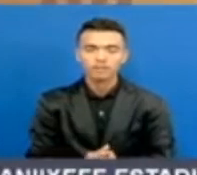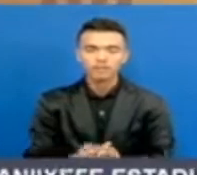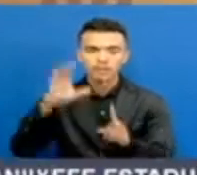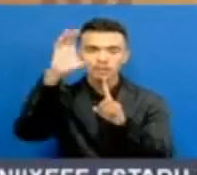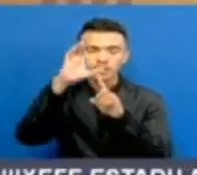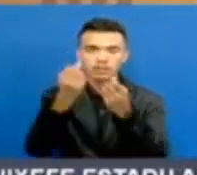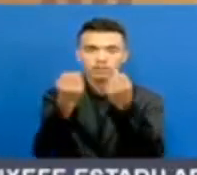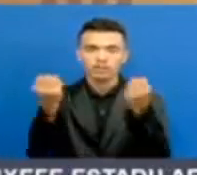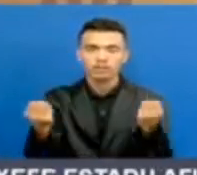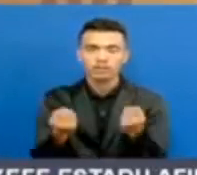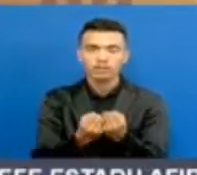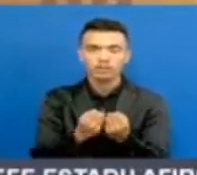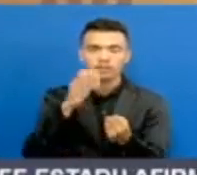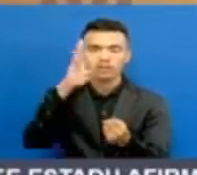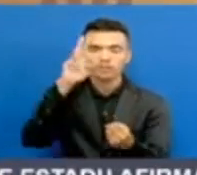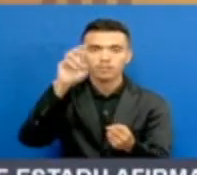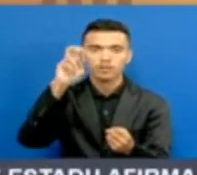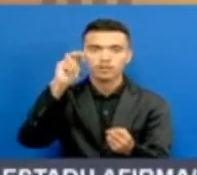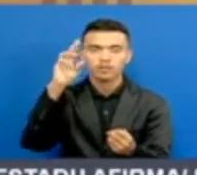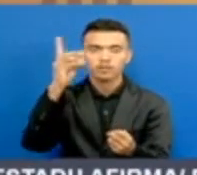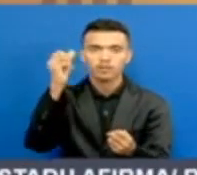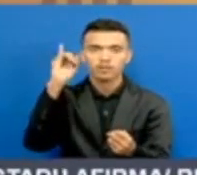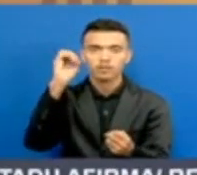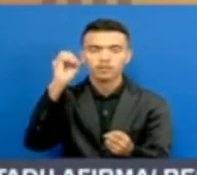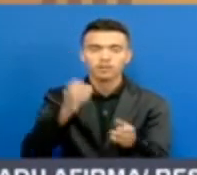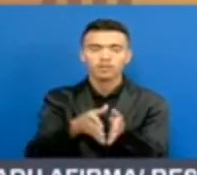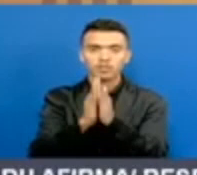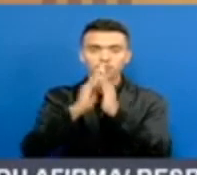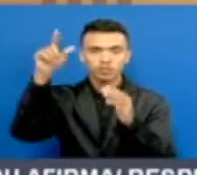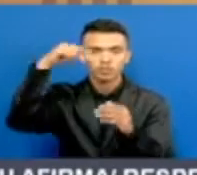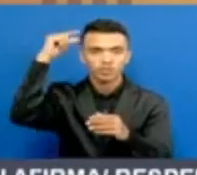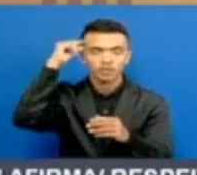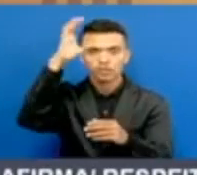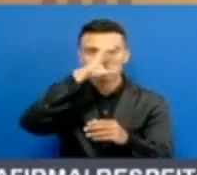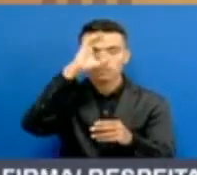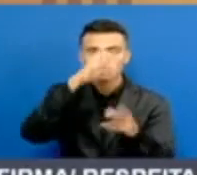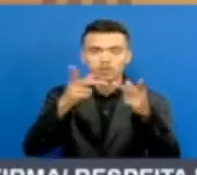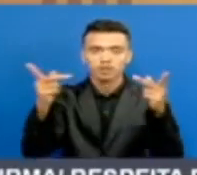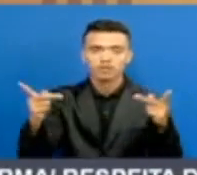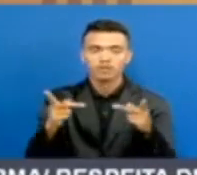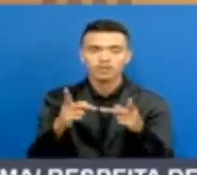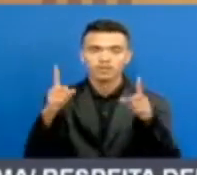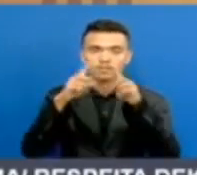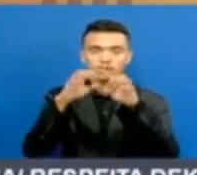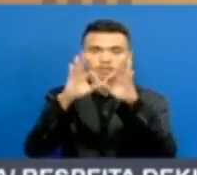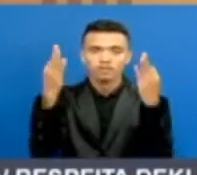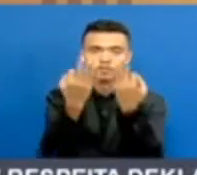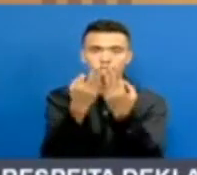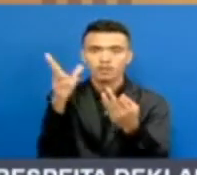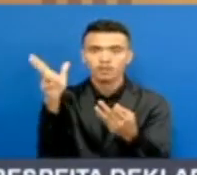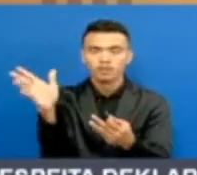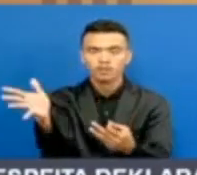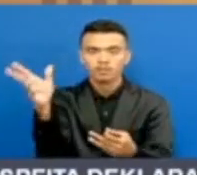Sef suku madohi Bernardino de Cristo Ferreira apela ba governo atu buka fatin ba vítima incêndio uma ca in Limanul Resin